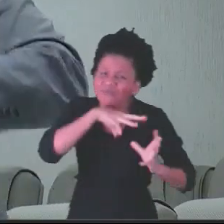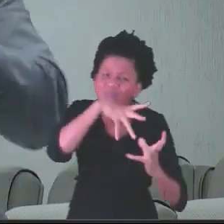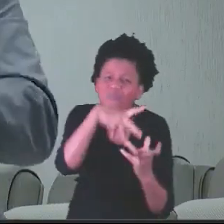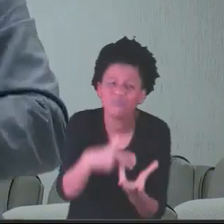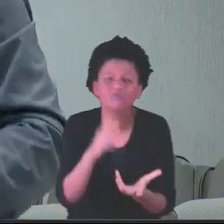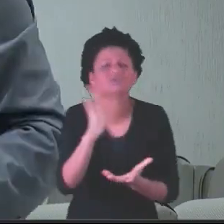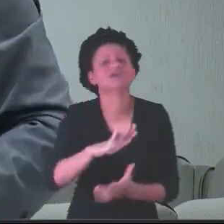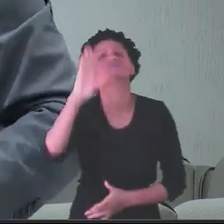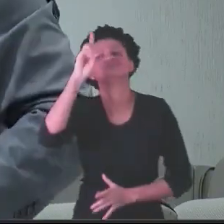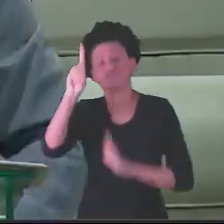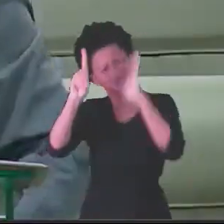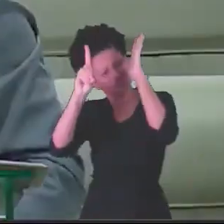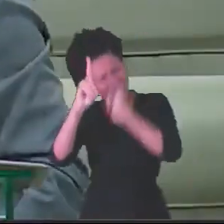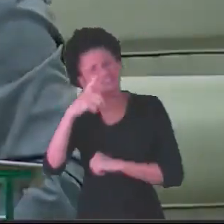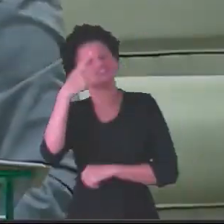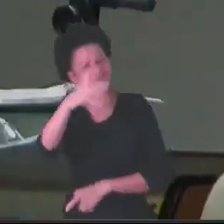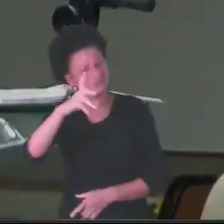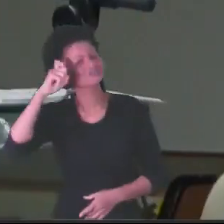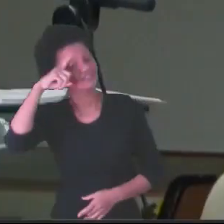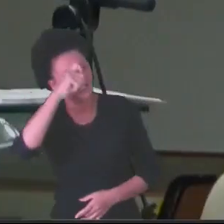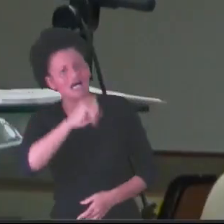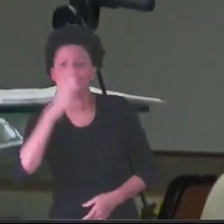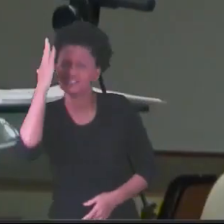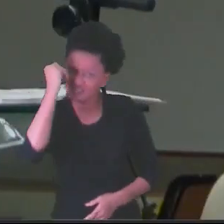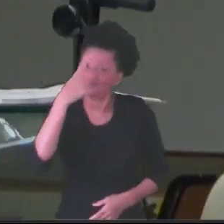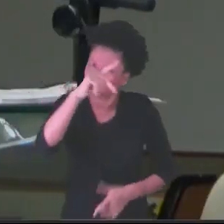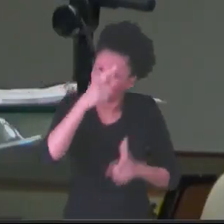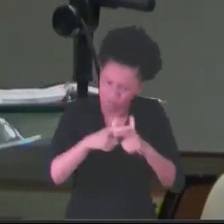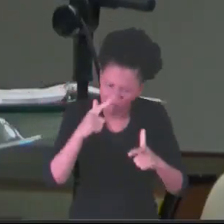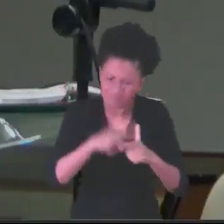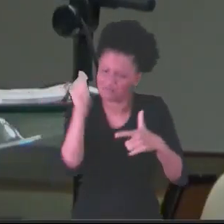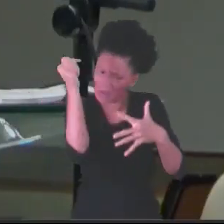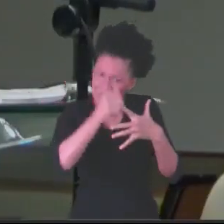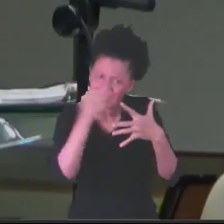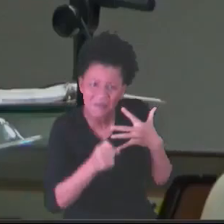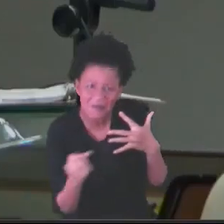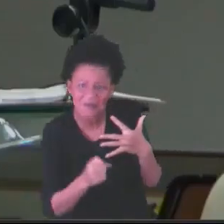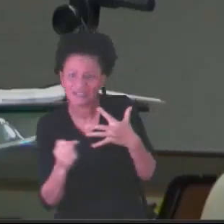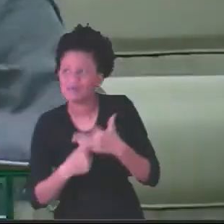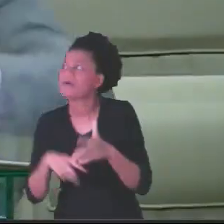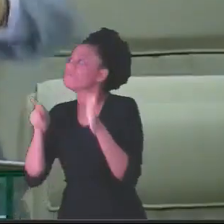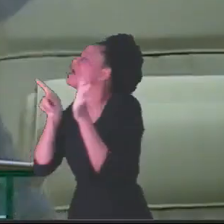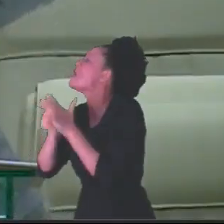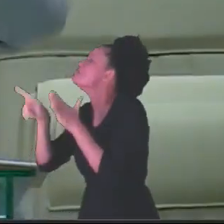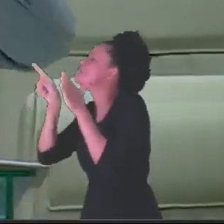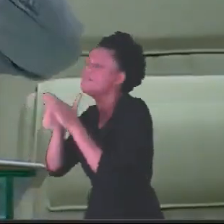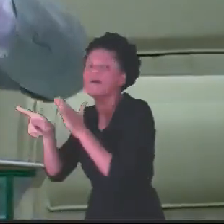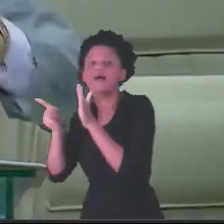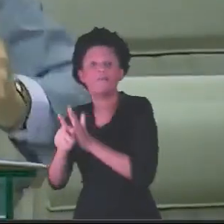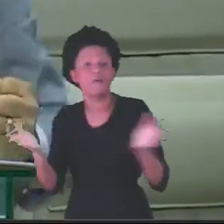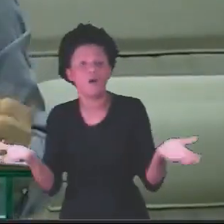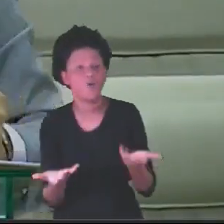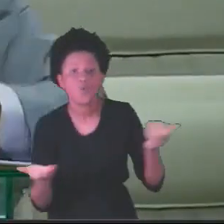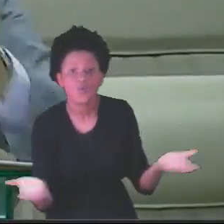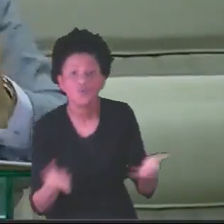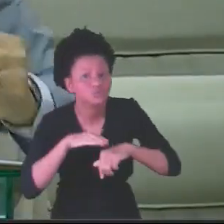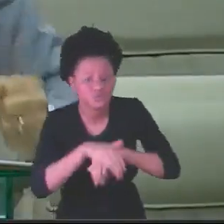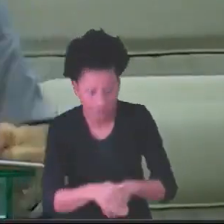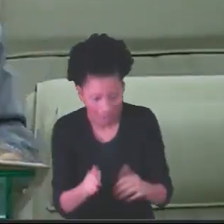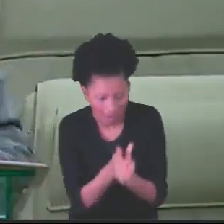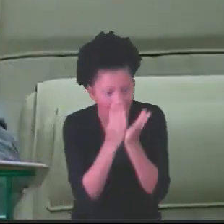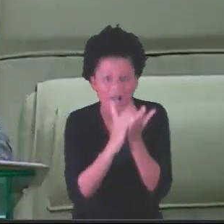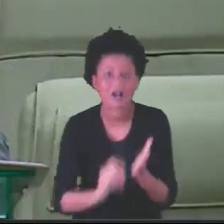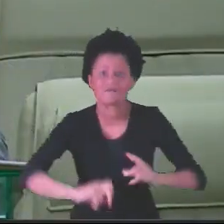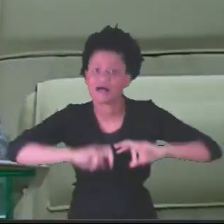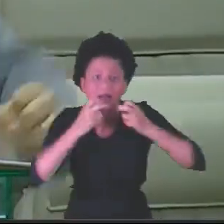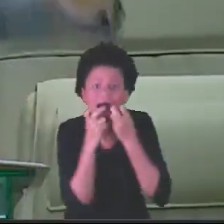da tua dificuldade deus sabe dos teus problemas nos meus questionamentos mas nesta noite a palavra